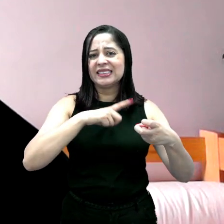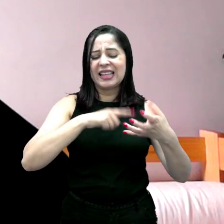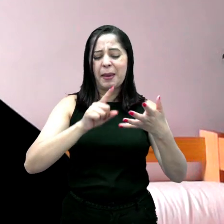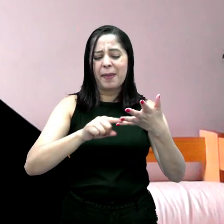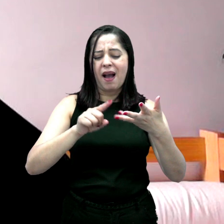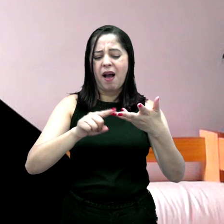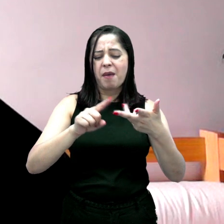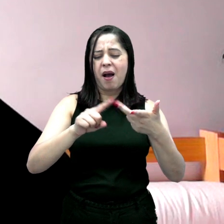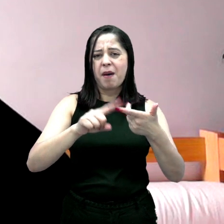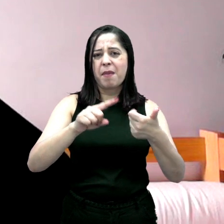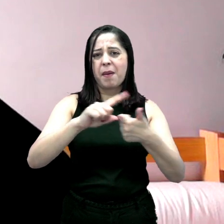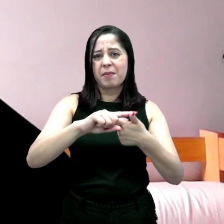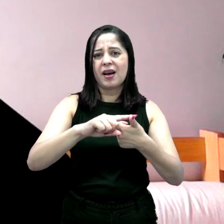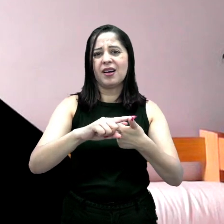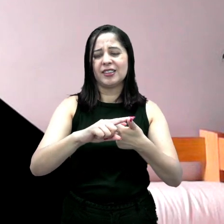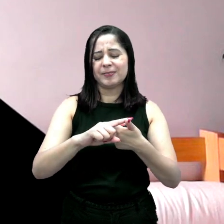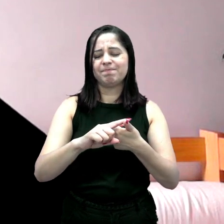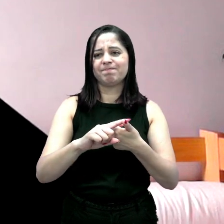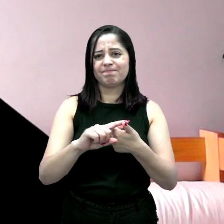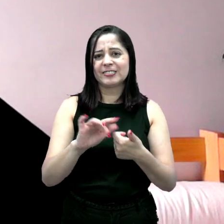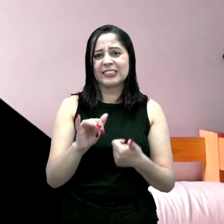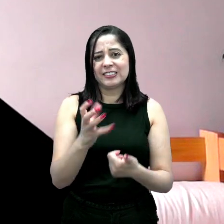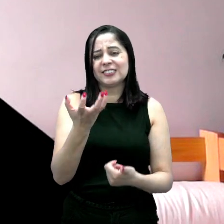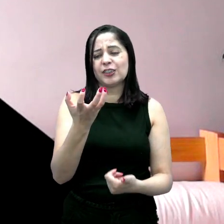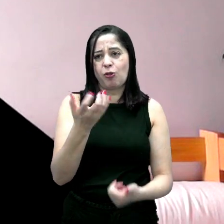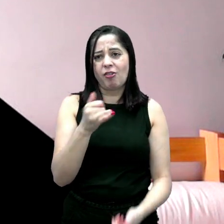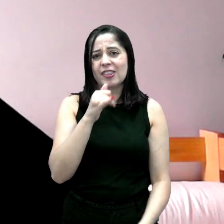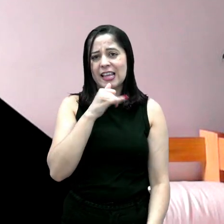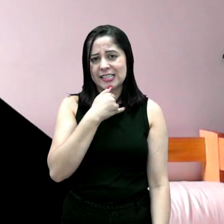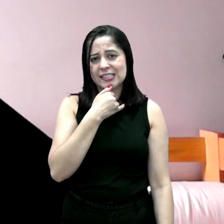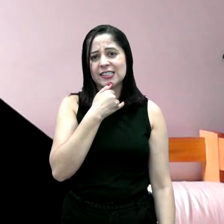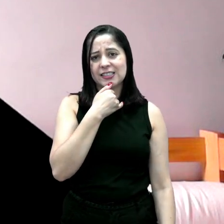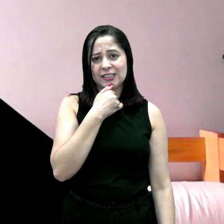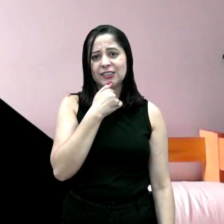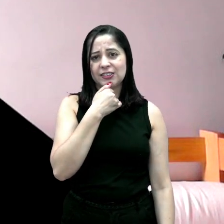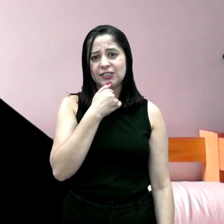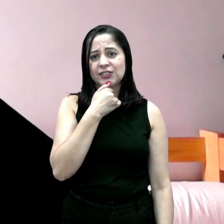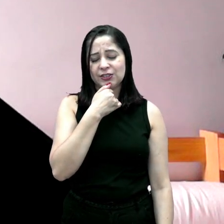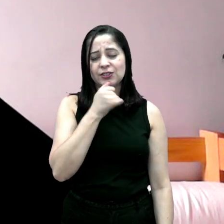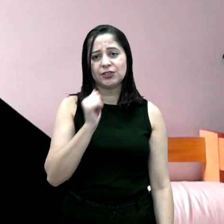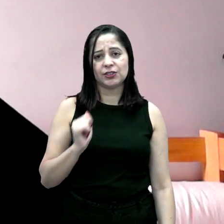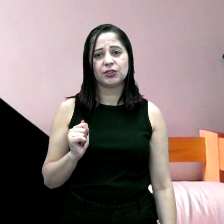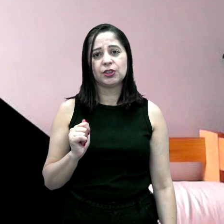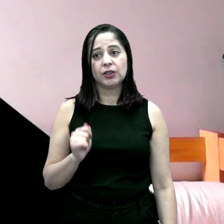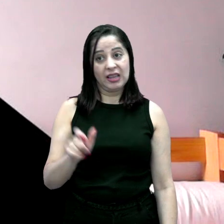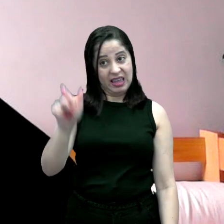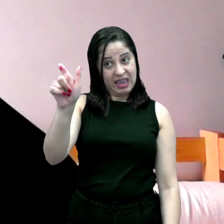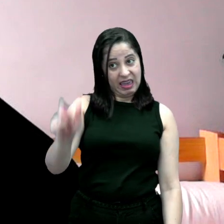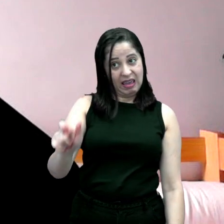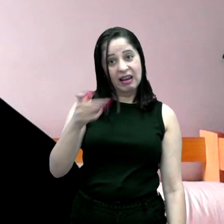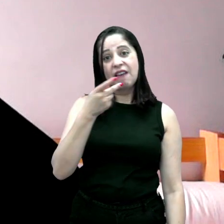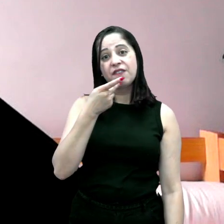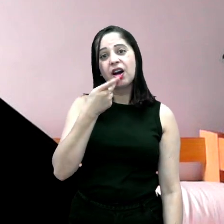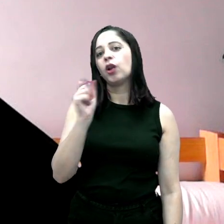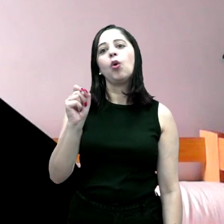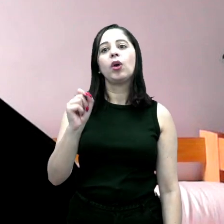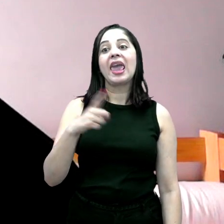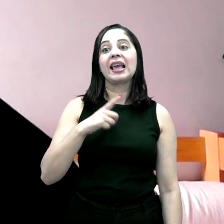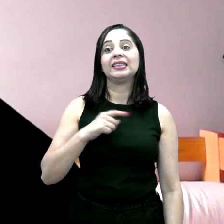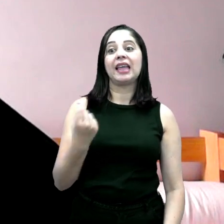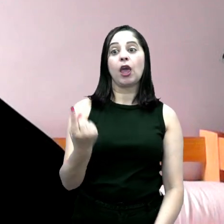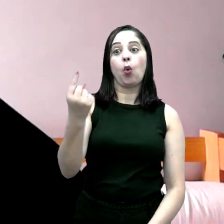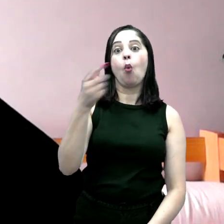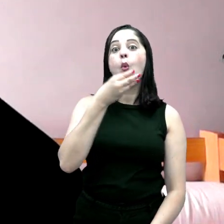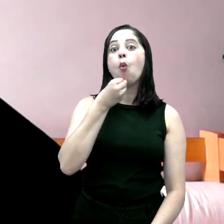situações que às vezes é até um pouco desagradáveis, né? O doutor mesmo colocou uma situação real, né, de um